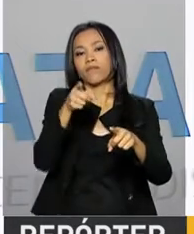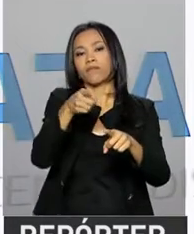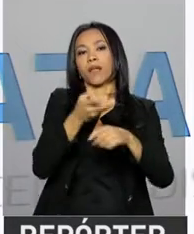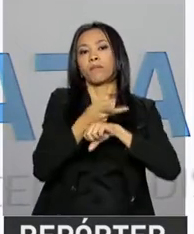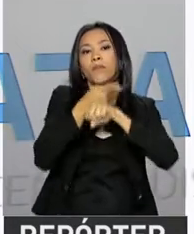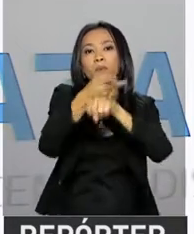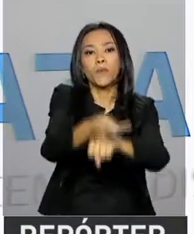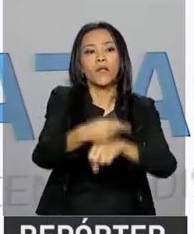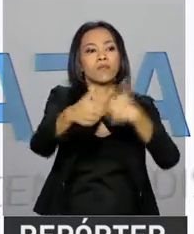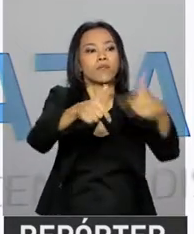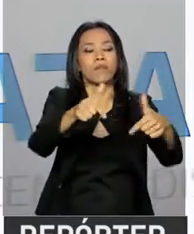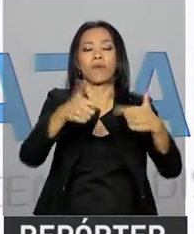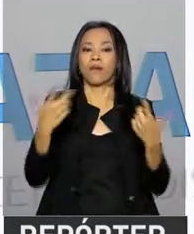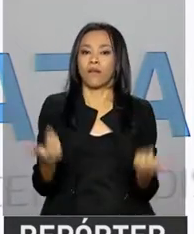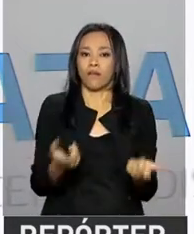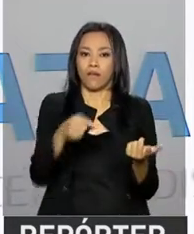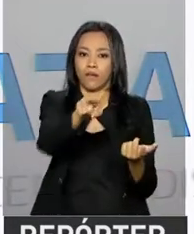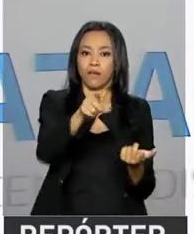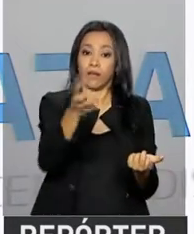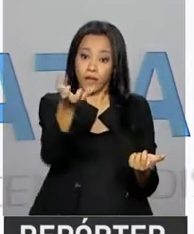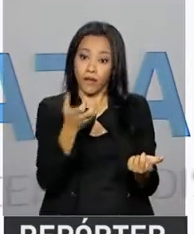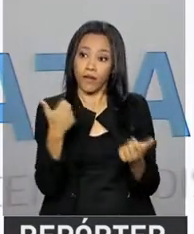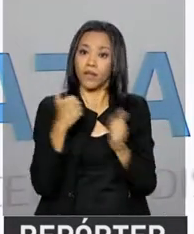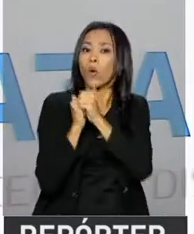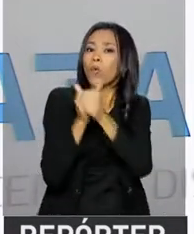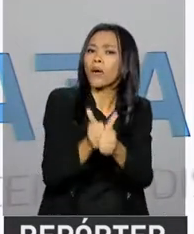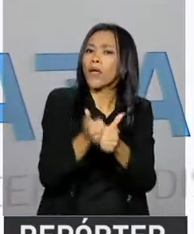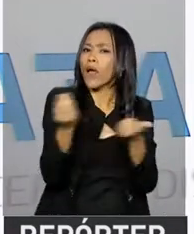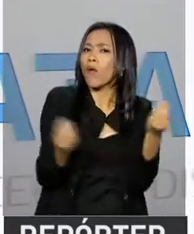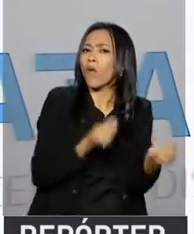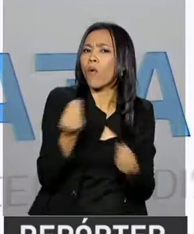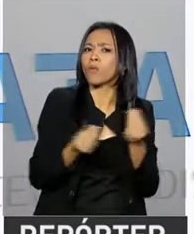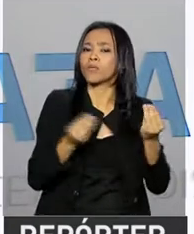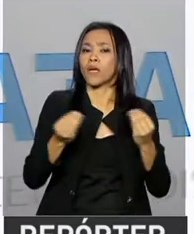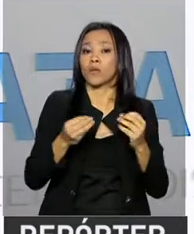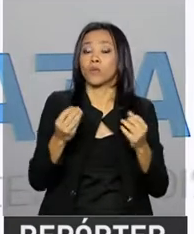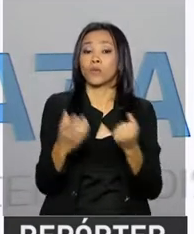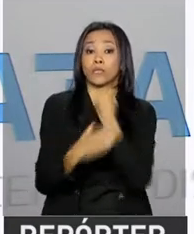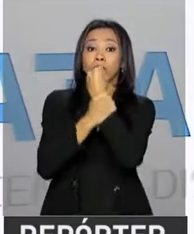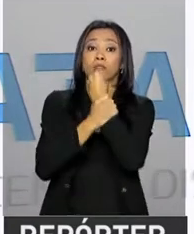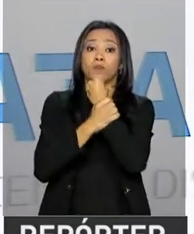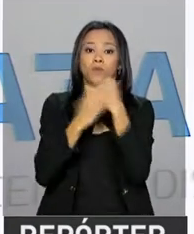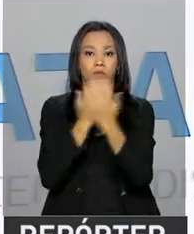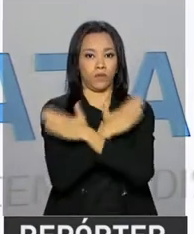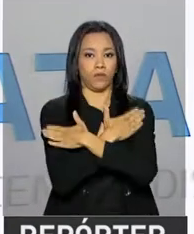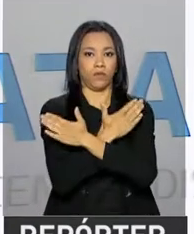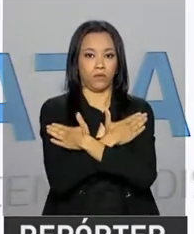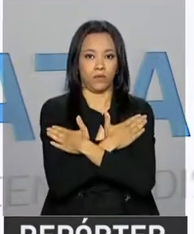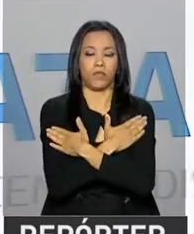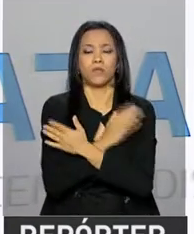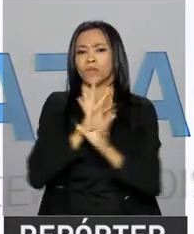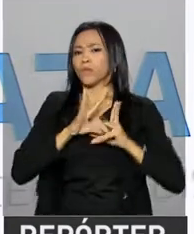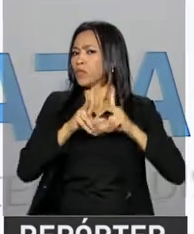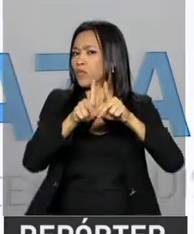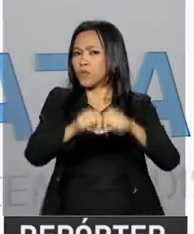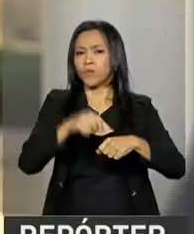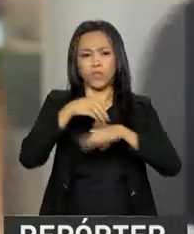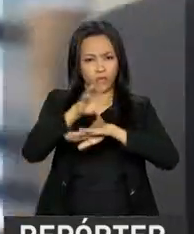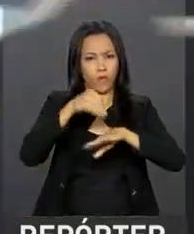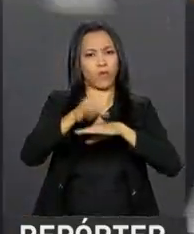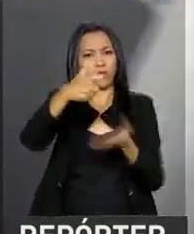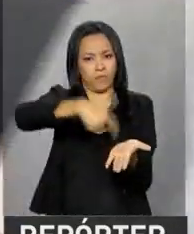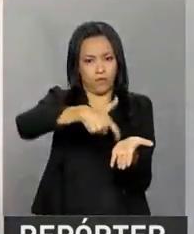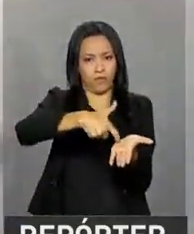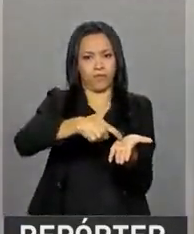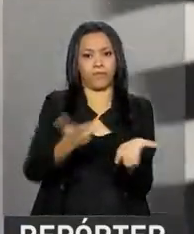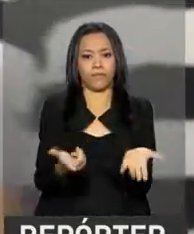cabos trabalho de empregos ainda acompanhar como está sem emprego enfim tudo sem o acesso ao ministério do trabalho e emprego